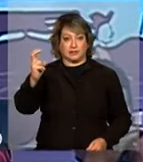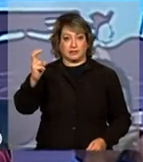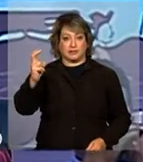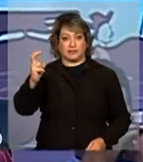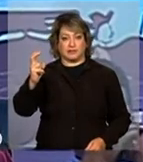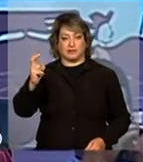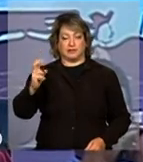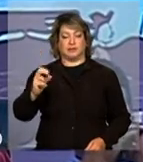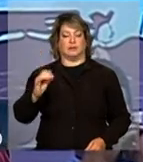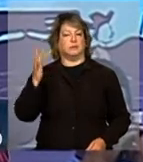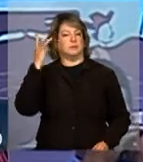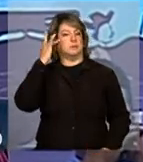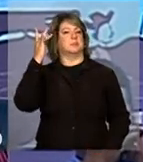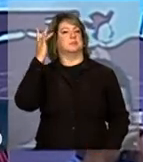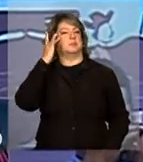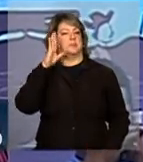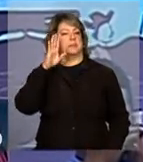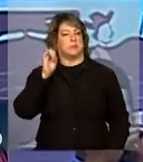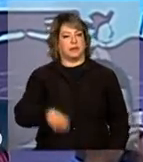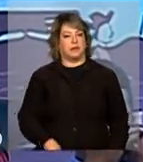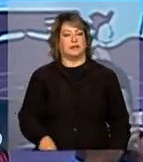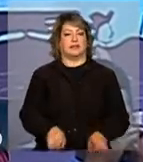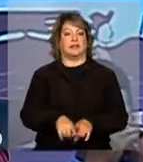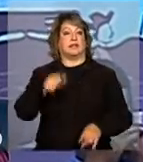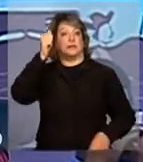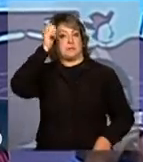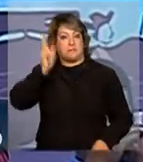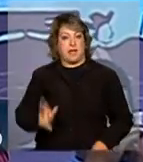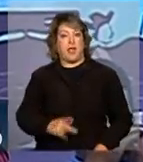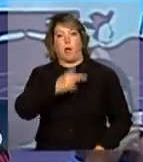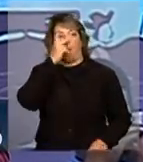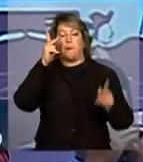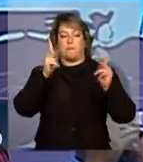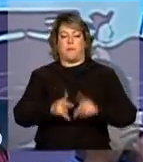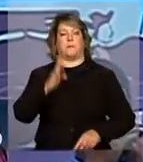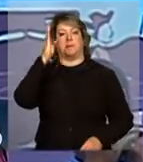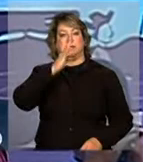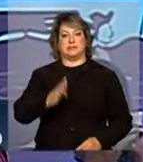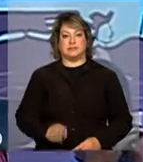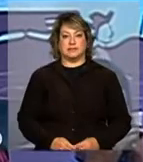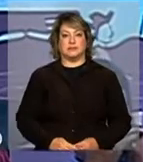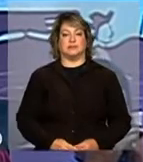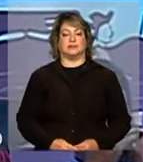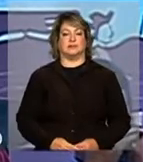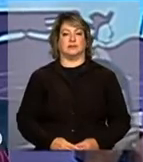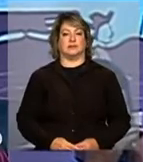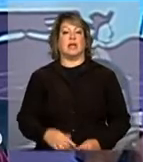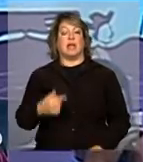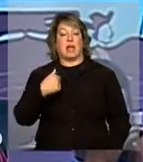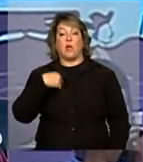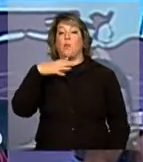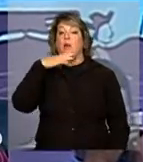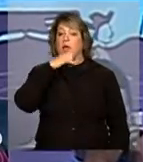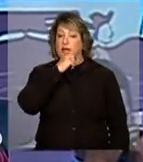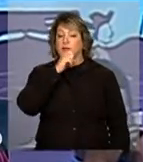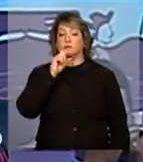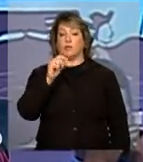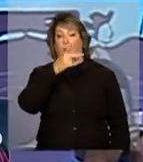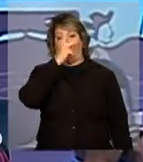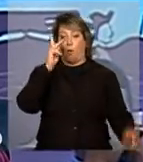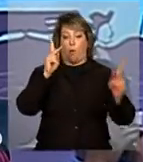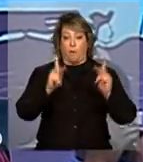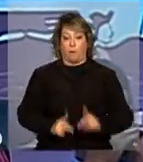na sagacidade, na esperteza do povo brasileiro. Eu acho que o